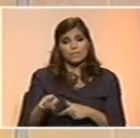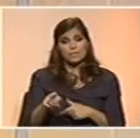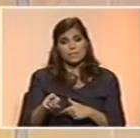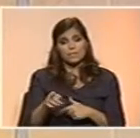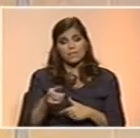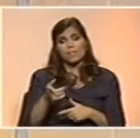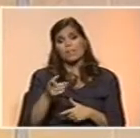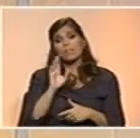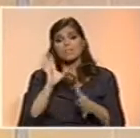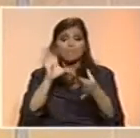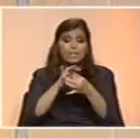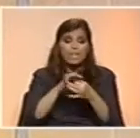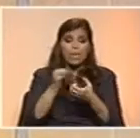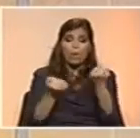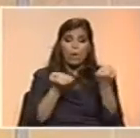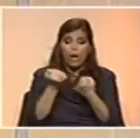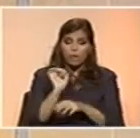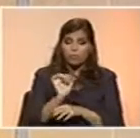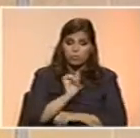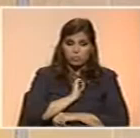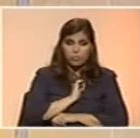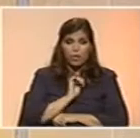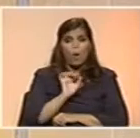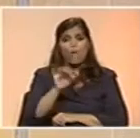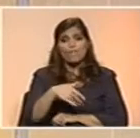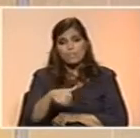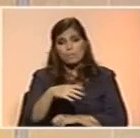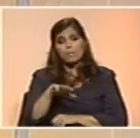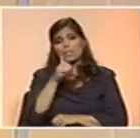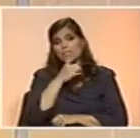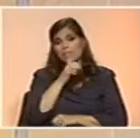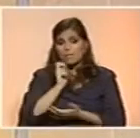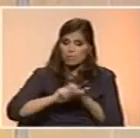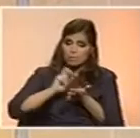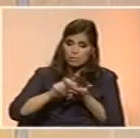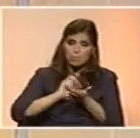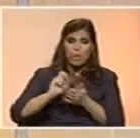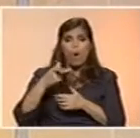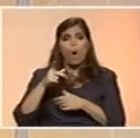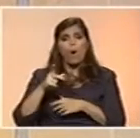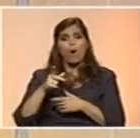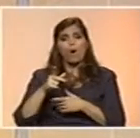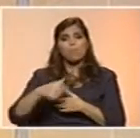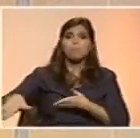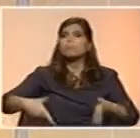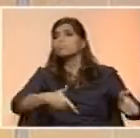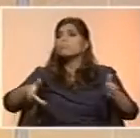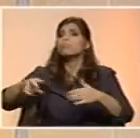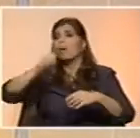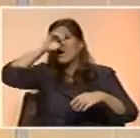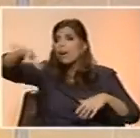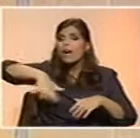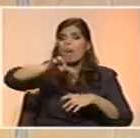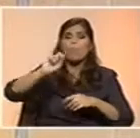não conduzo, ou da opção que faço ao fim de semana de ir caminhar para um espaço natural ou para um centro comercial. E acho que é